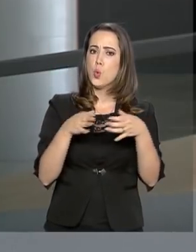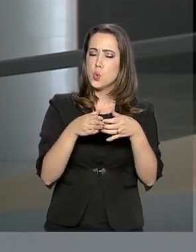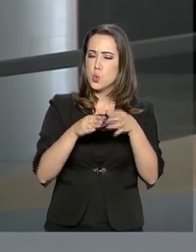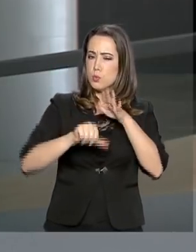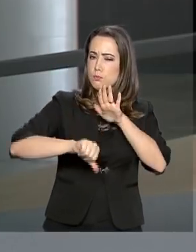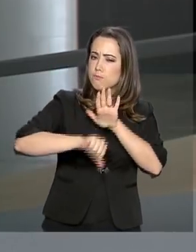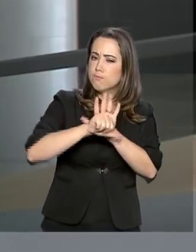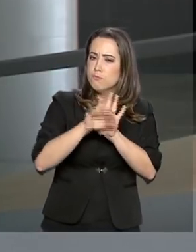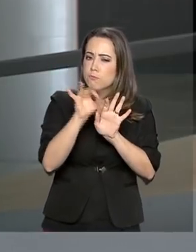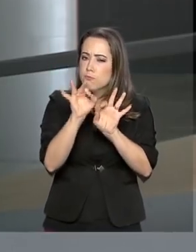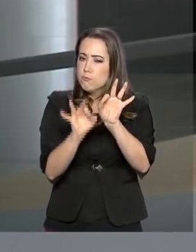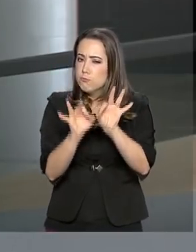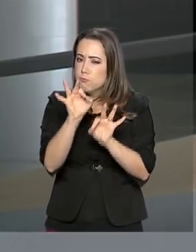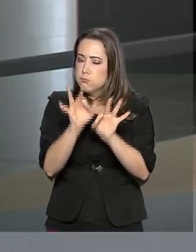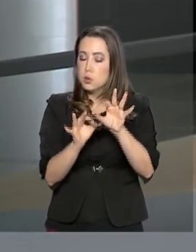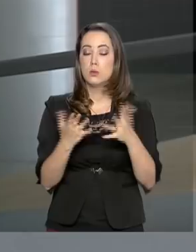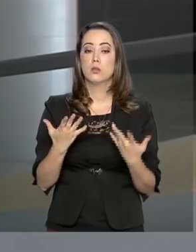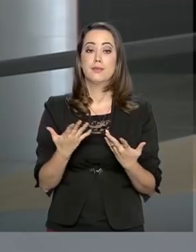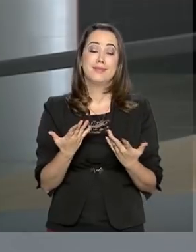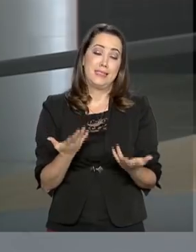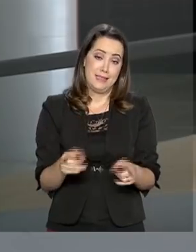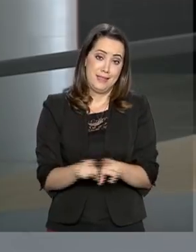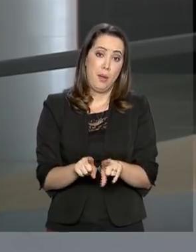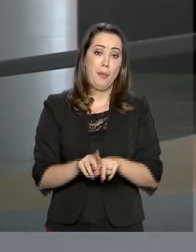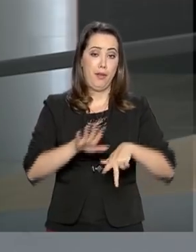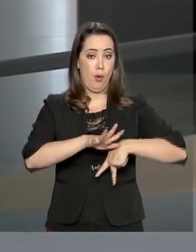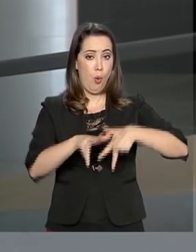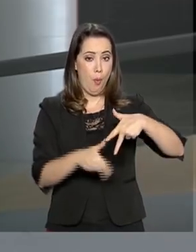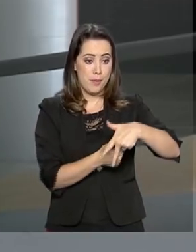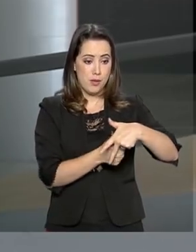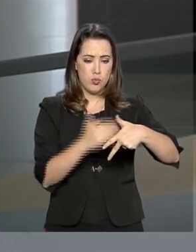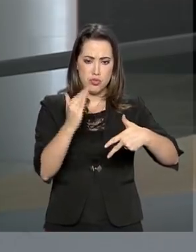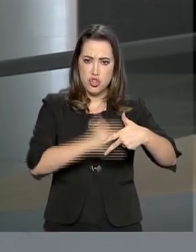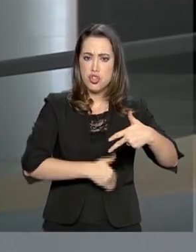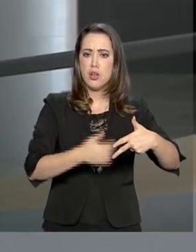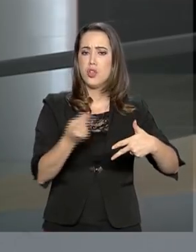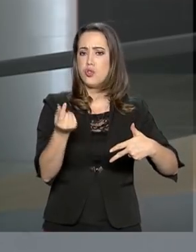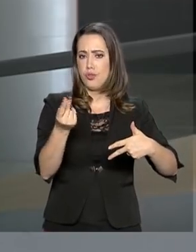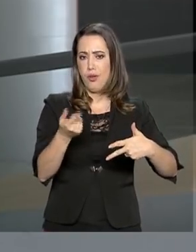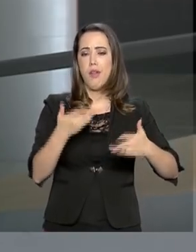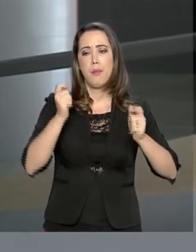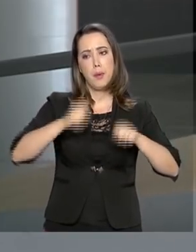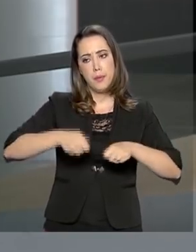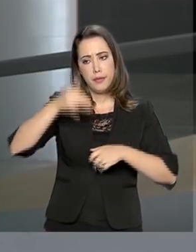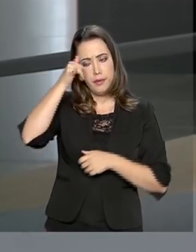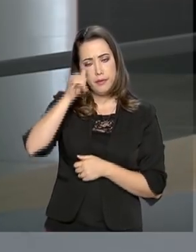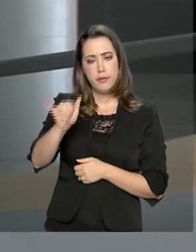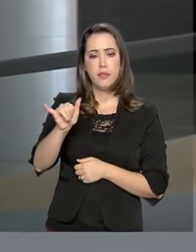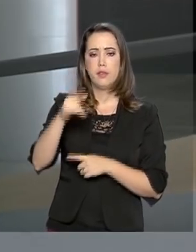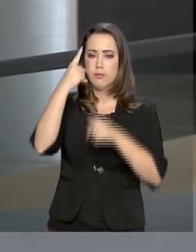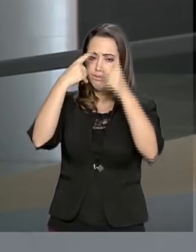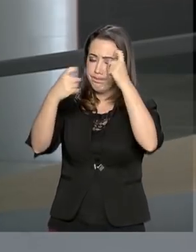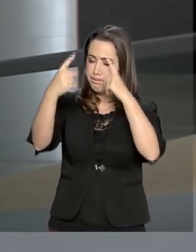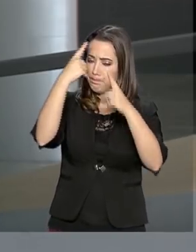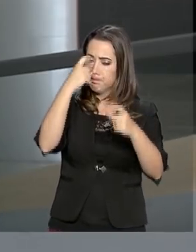e que a corrupção retira a capacidade de se combater esse tipo de violência.